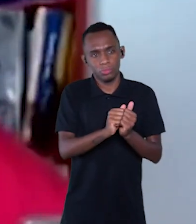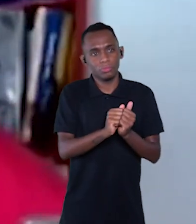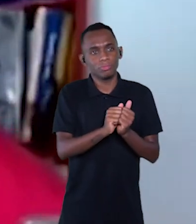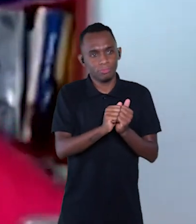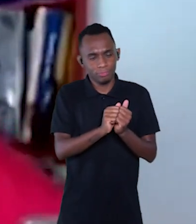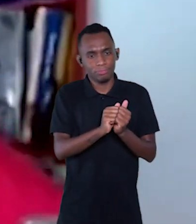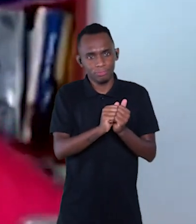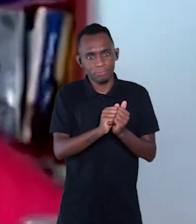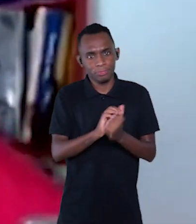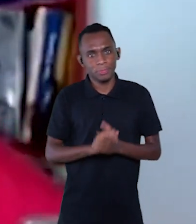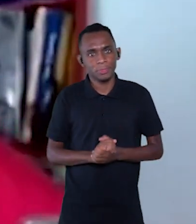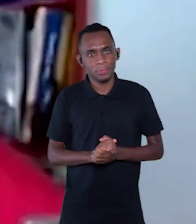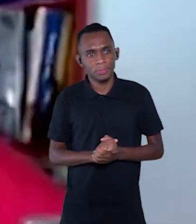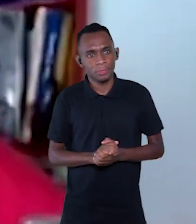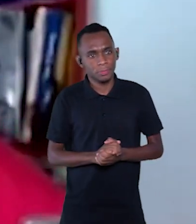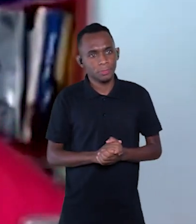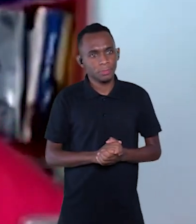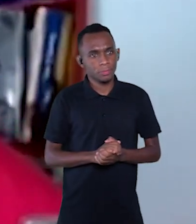que deve ser